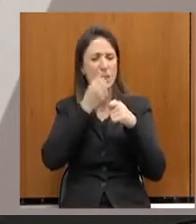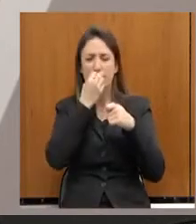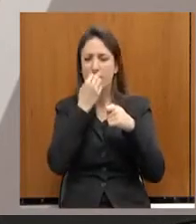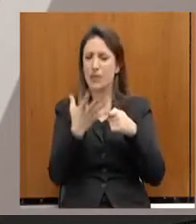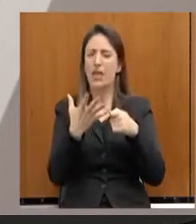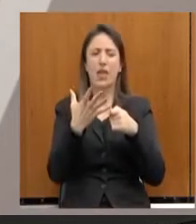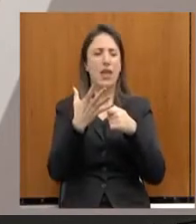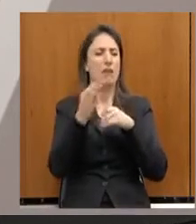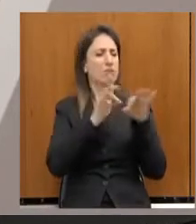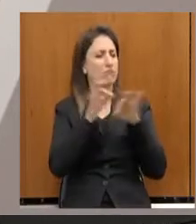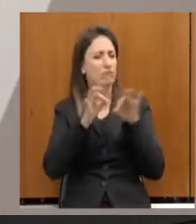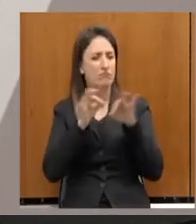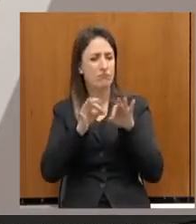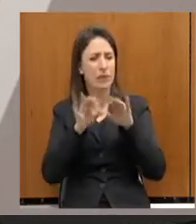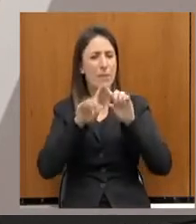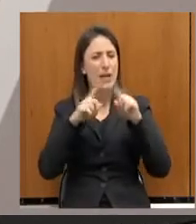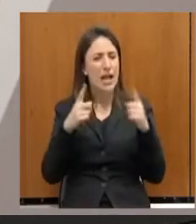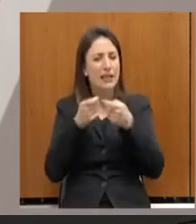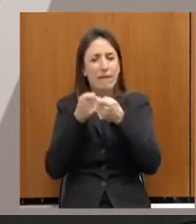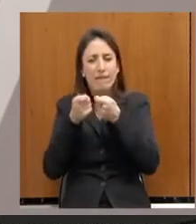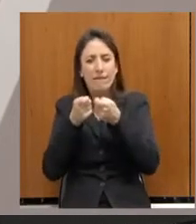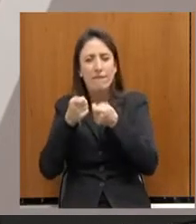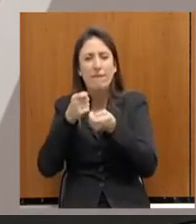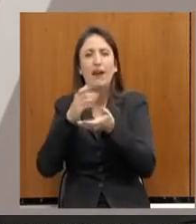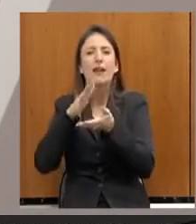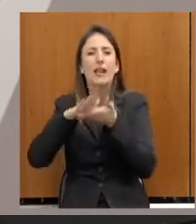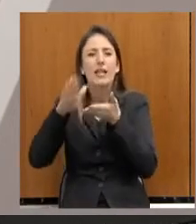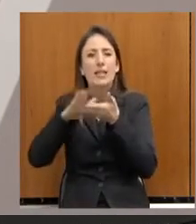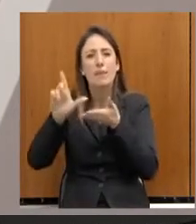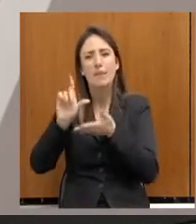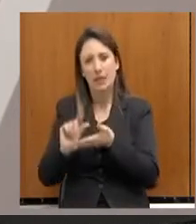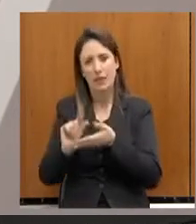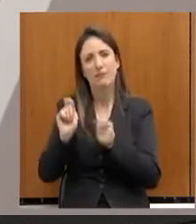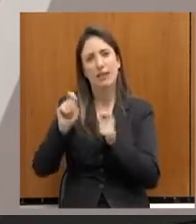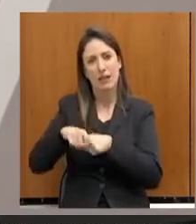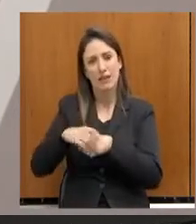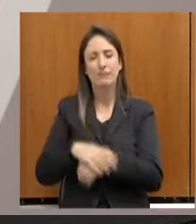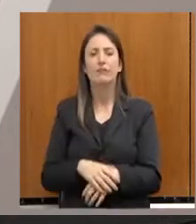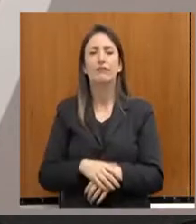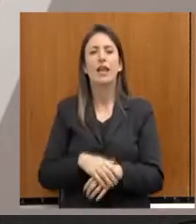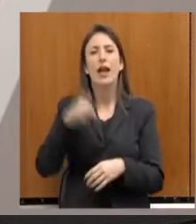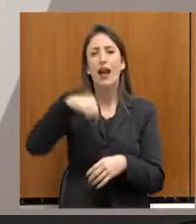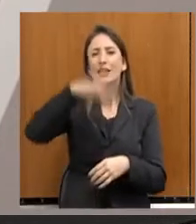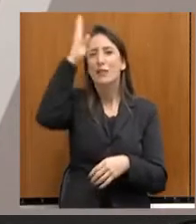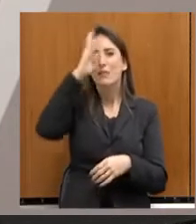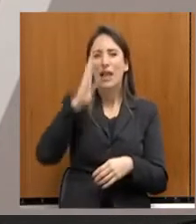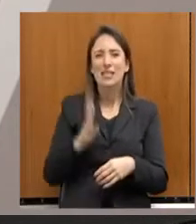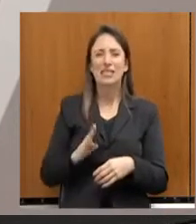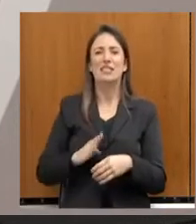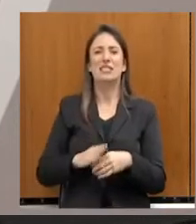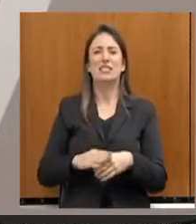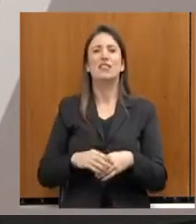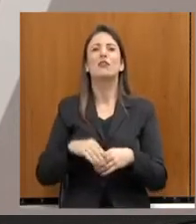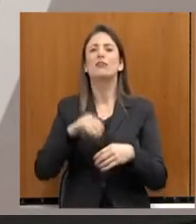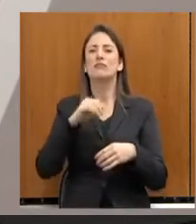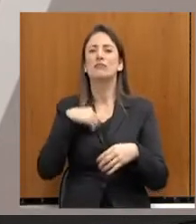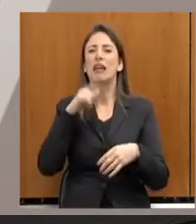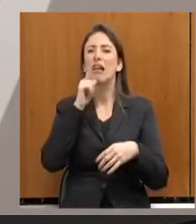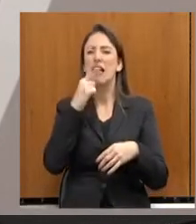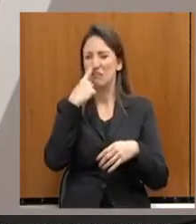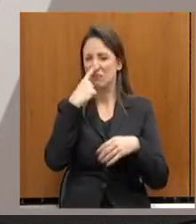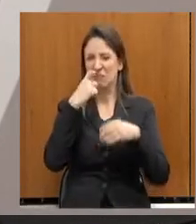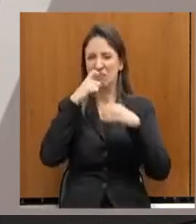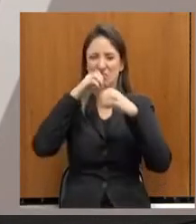aí se faz quando se pensa gastar muito não se faz esgoto no Brasil é bem agora o marco regulatório